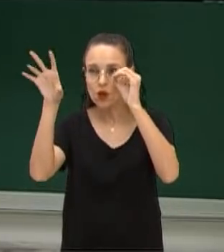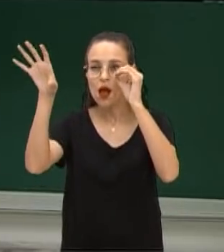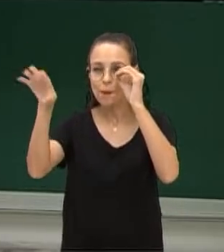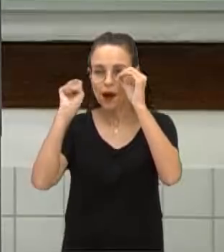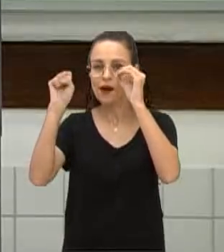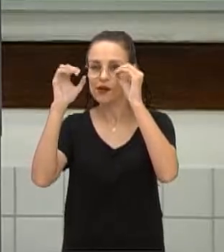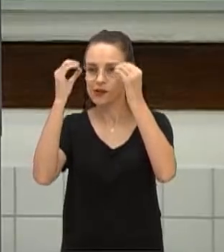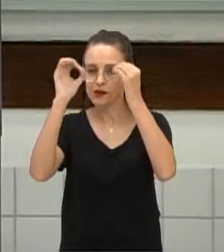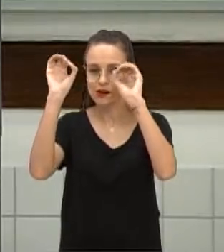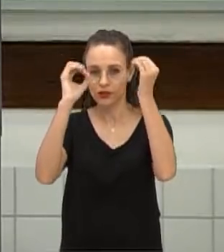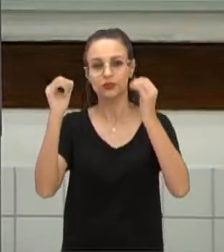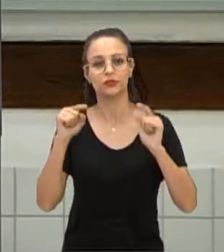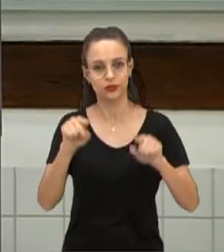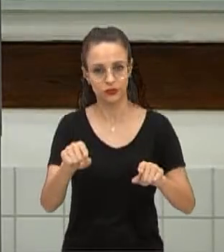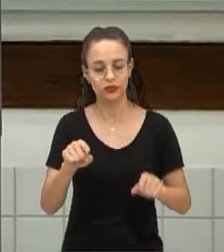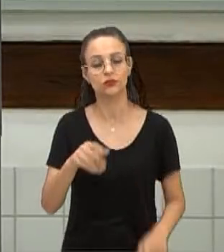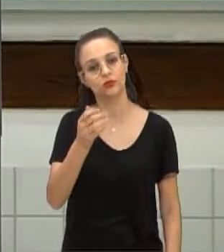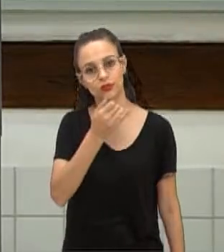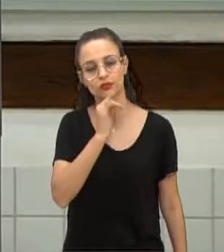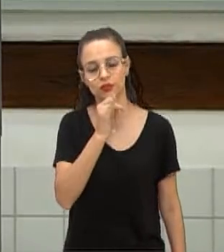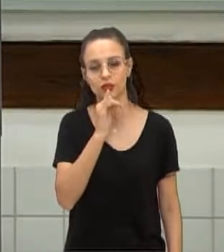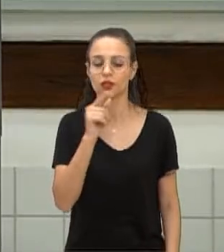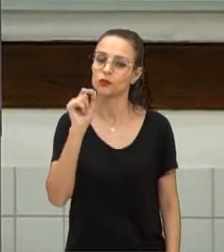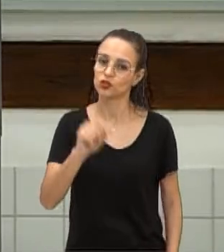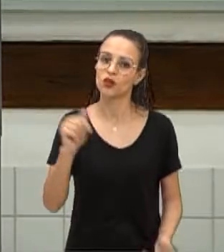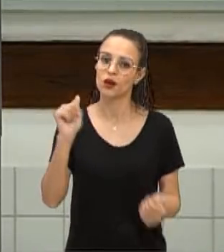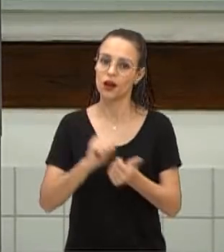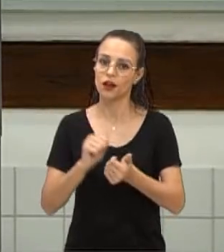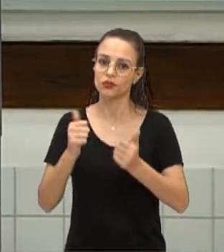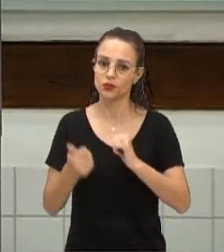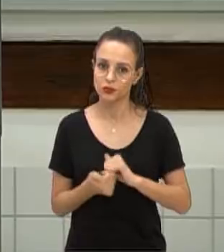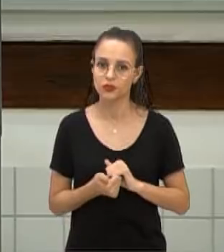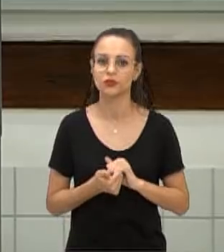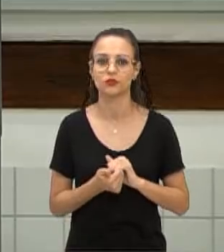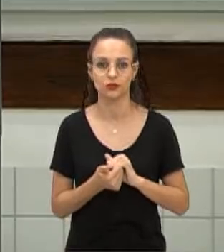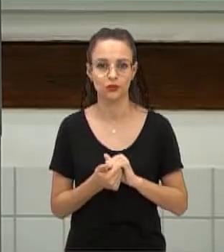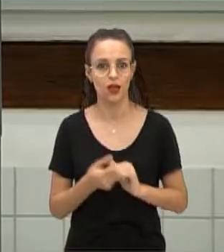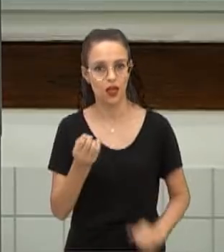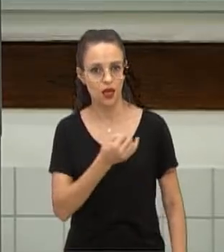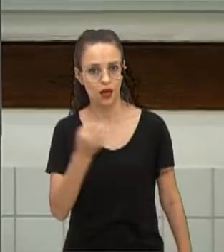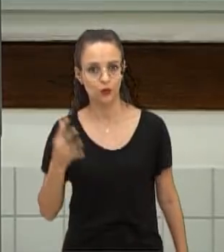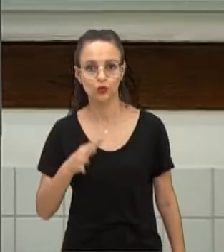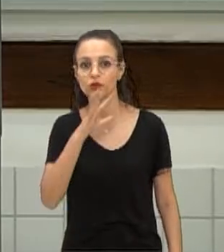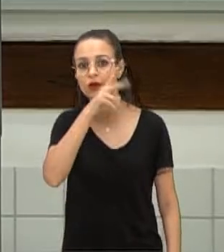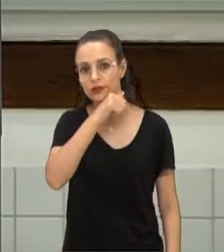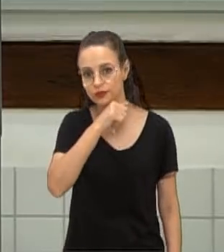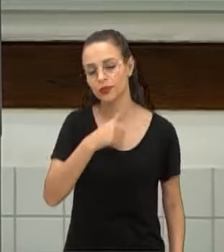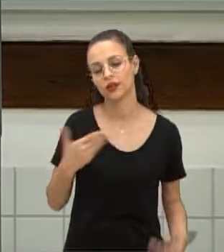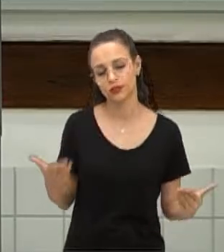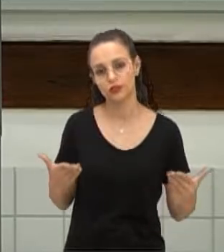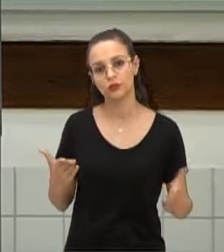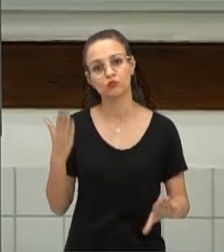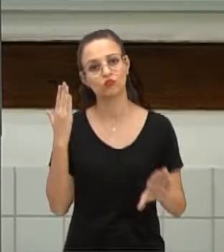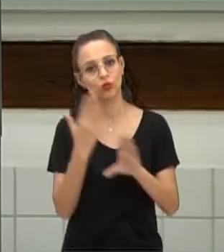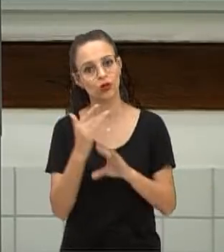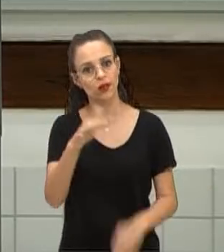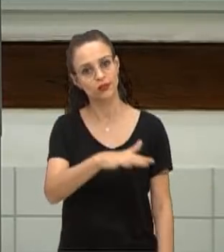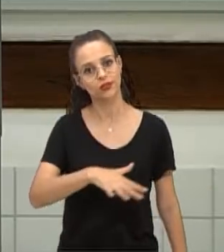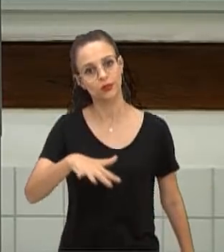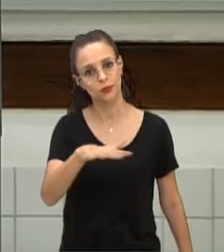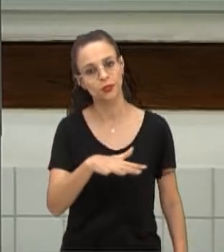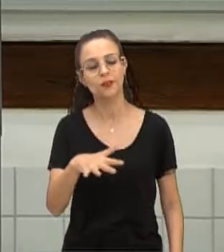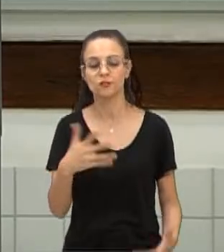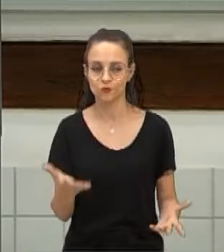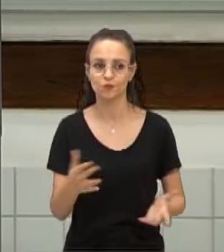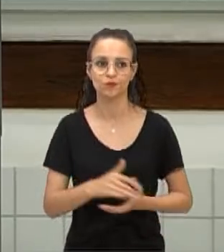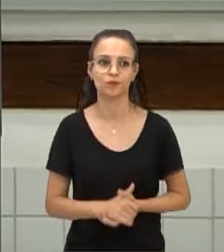bote. Esses são exemplos de adaptações de alguns seres vivos frente a alterações que o próprio ambiente